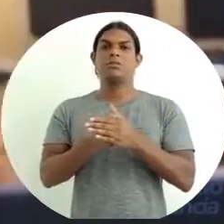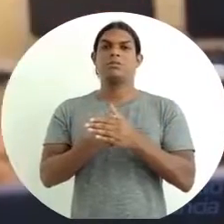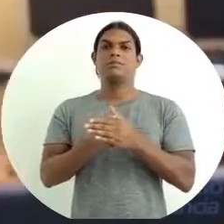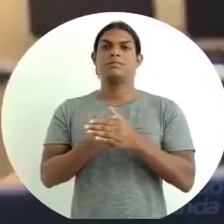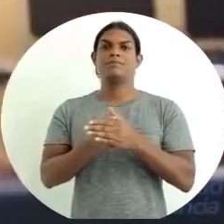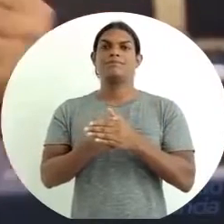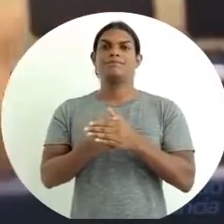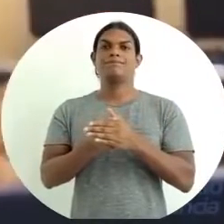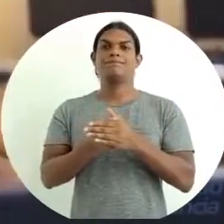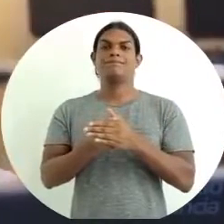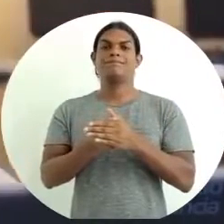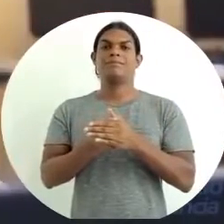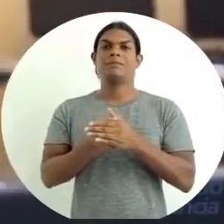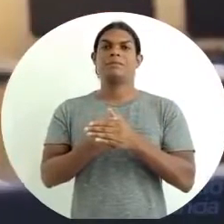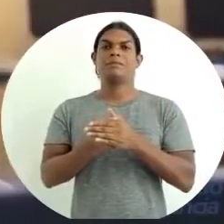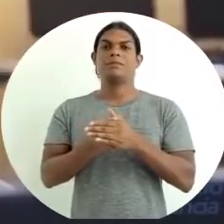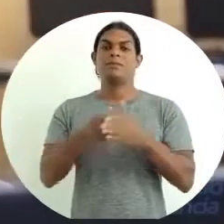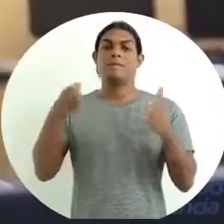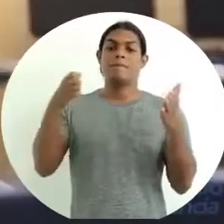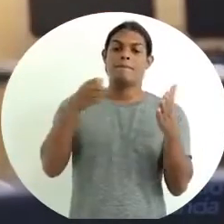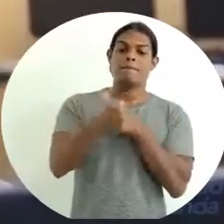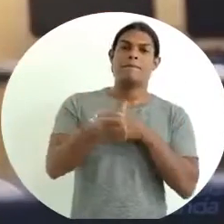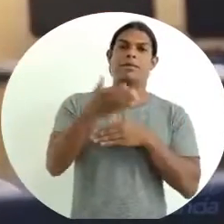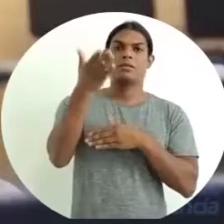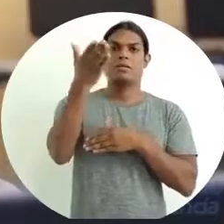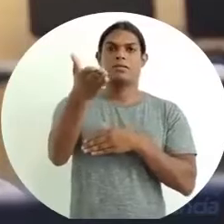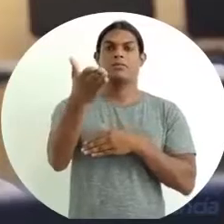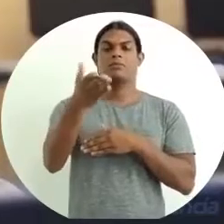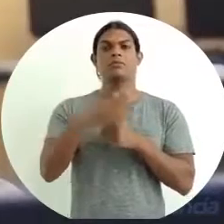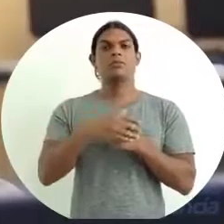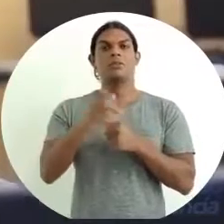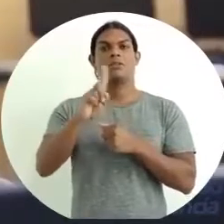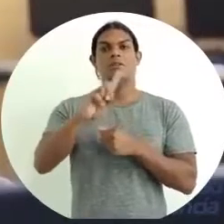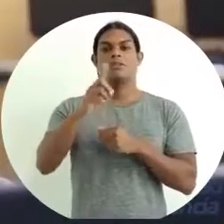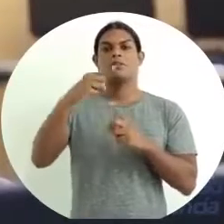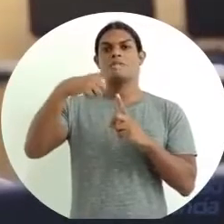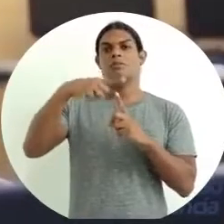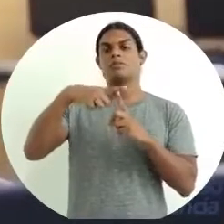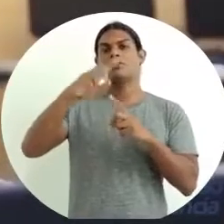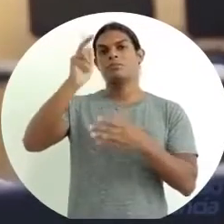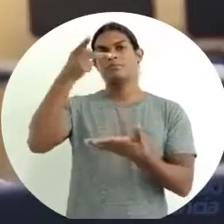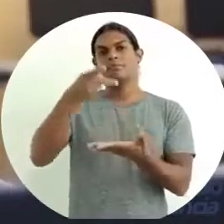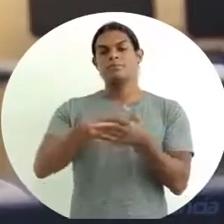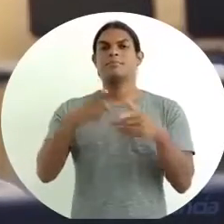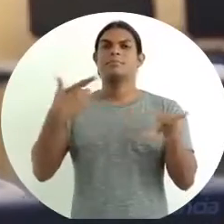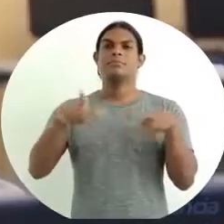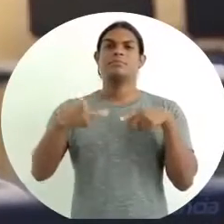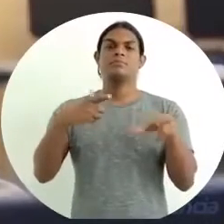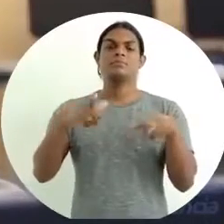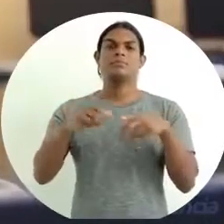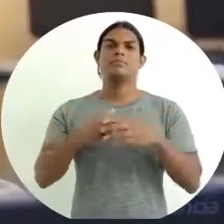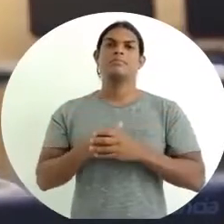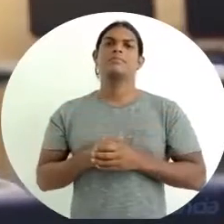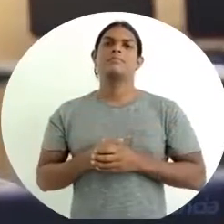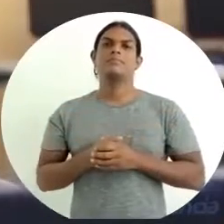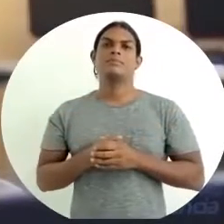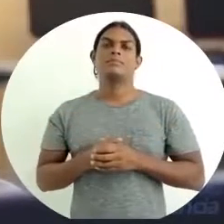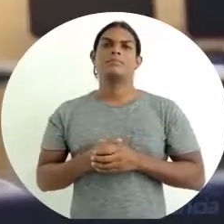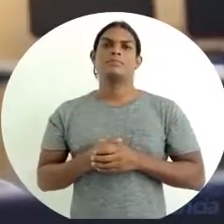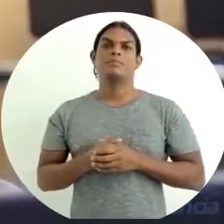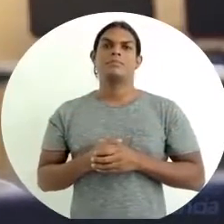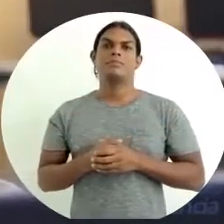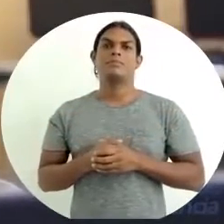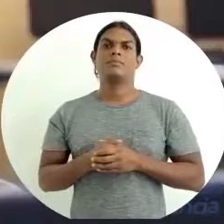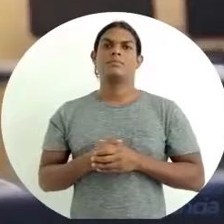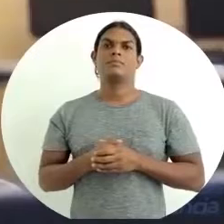pela imprudência, pela negligência de um companheiro de trabalho. Consequentemente, também é equiparado ao acidente de trabalho. Até mesmo um terceiro, um